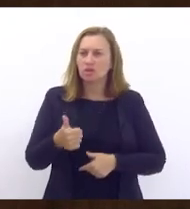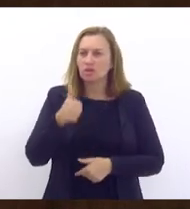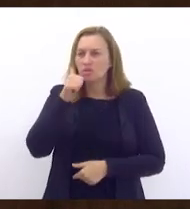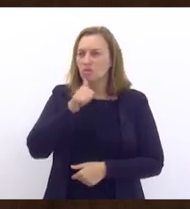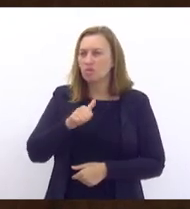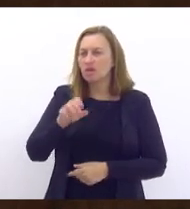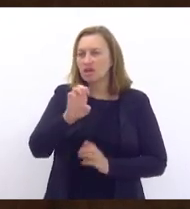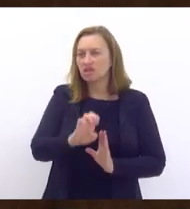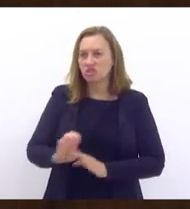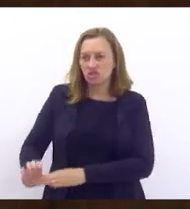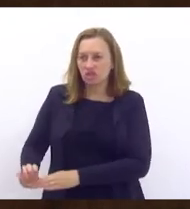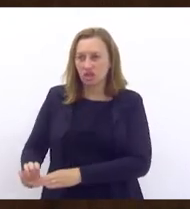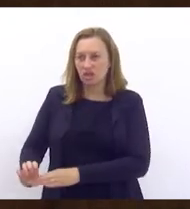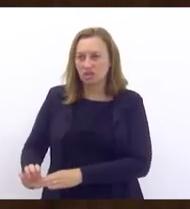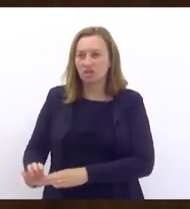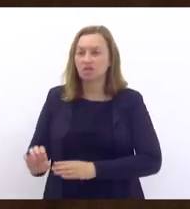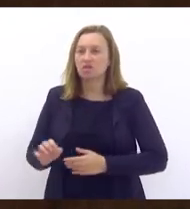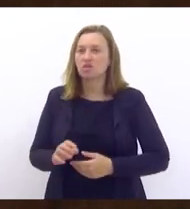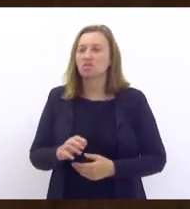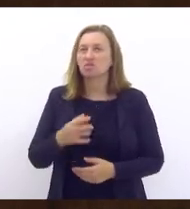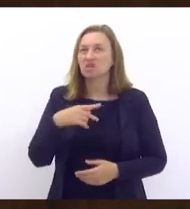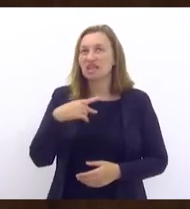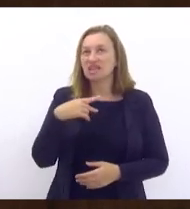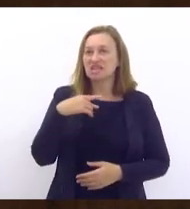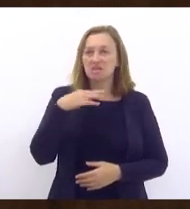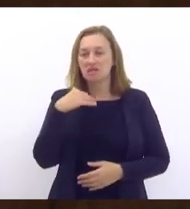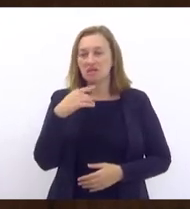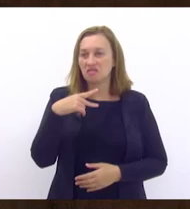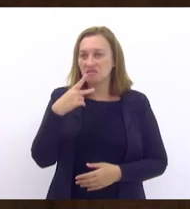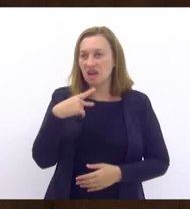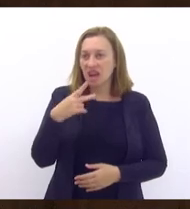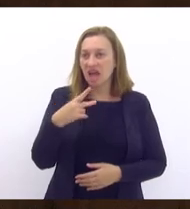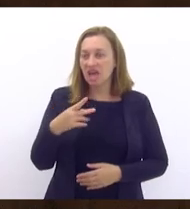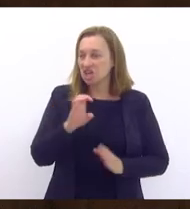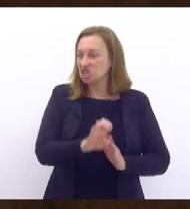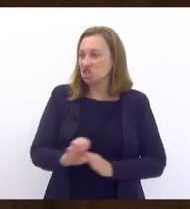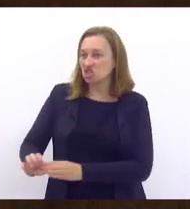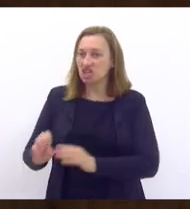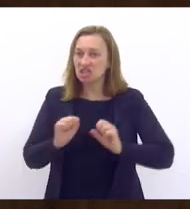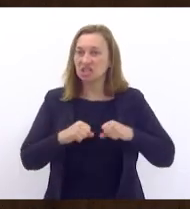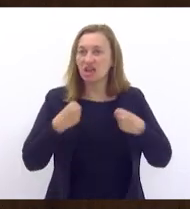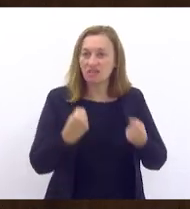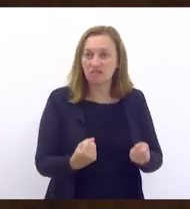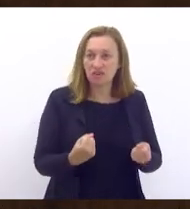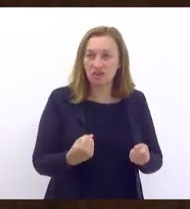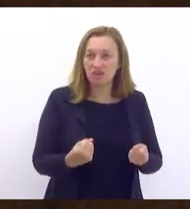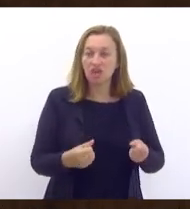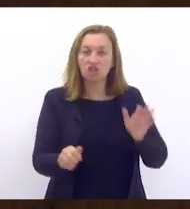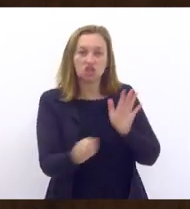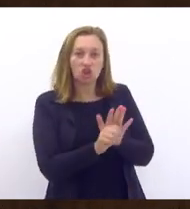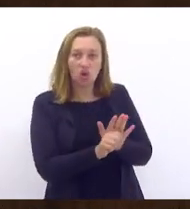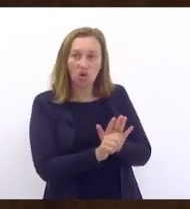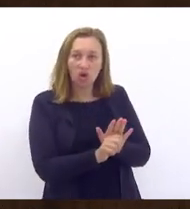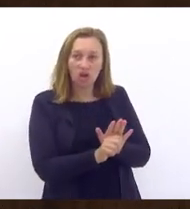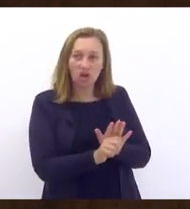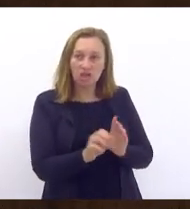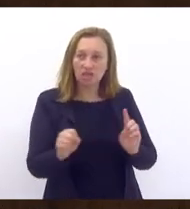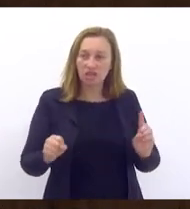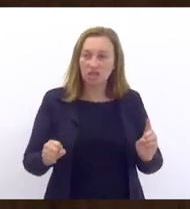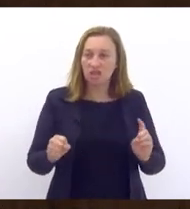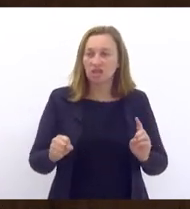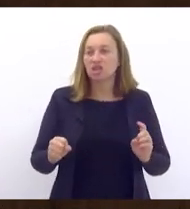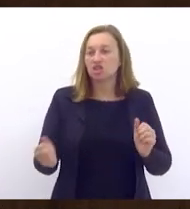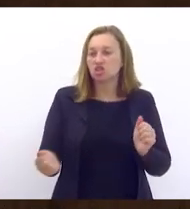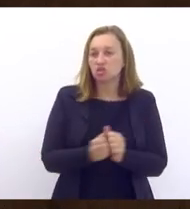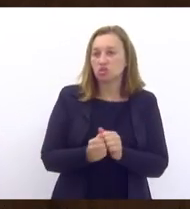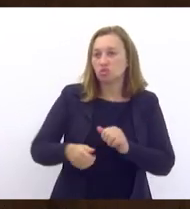de esquerda e não tenho esse papo furado de dizer que gente de esquerda defende coisa de droga e associação com